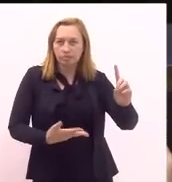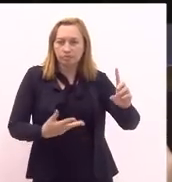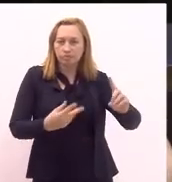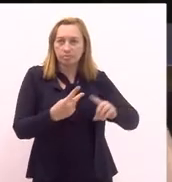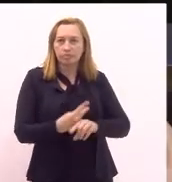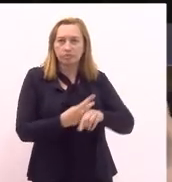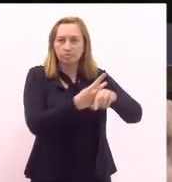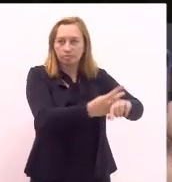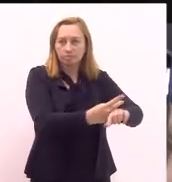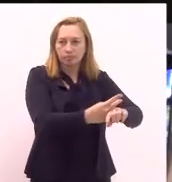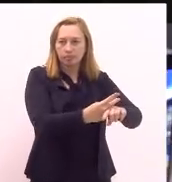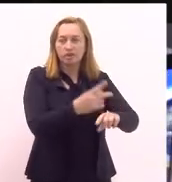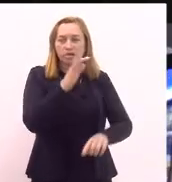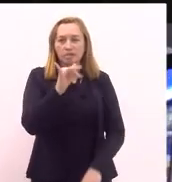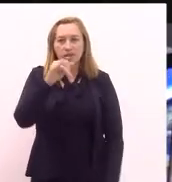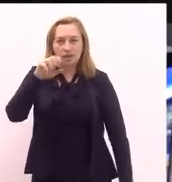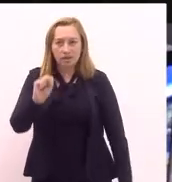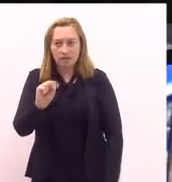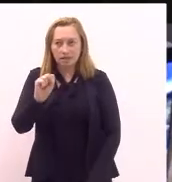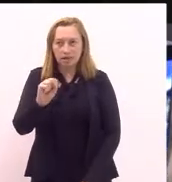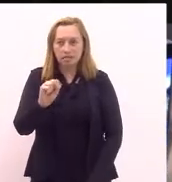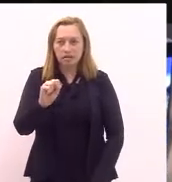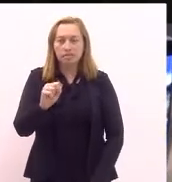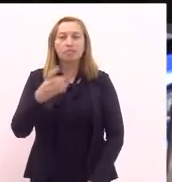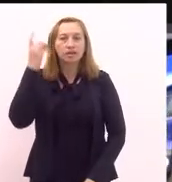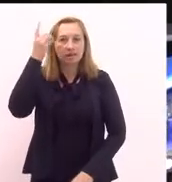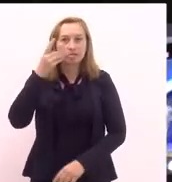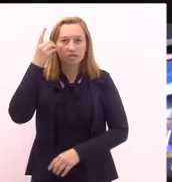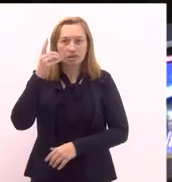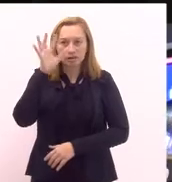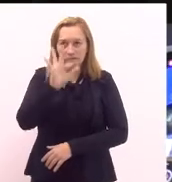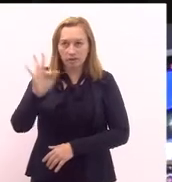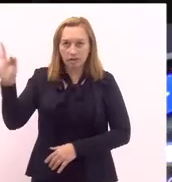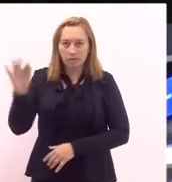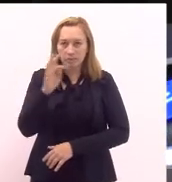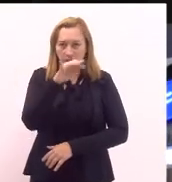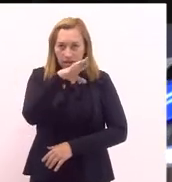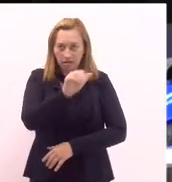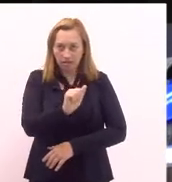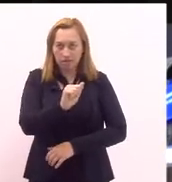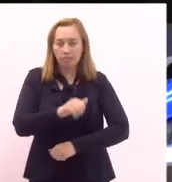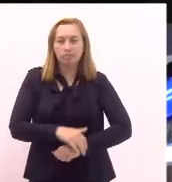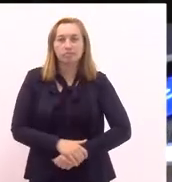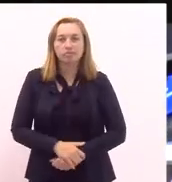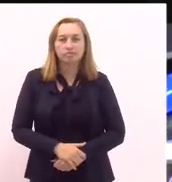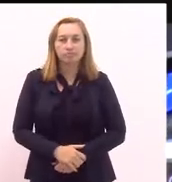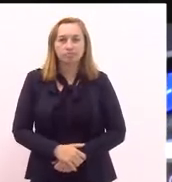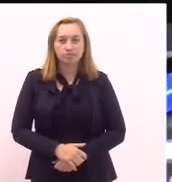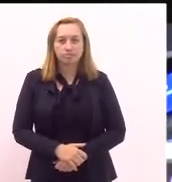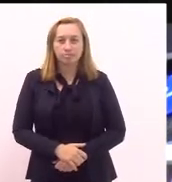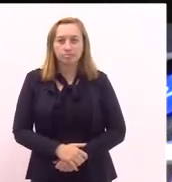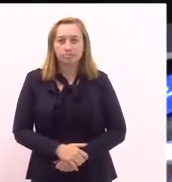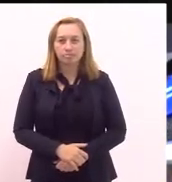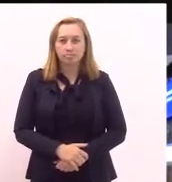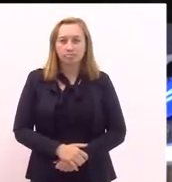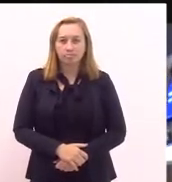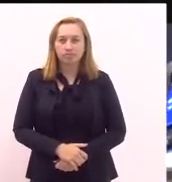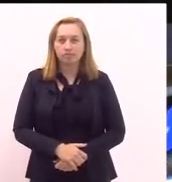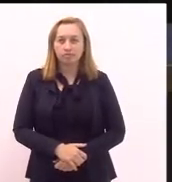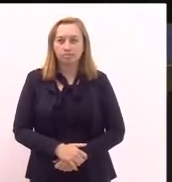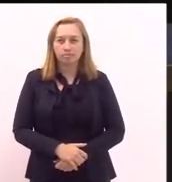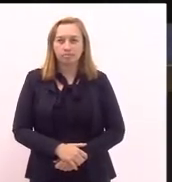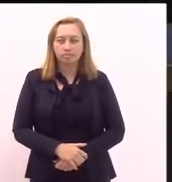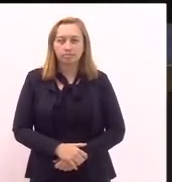do diploma Abdias Nascimento Para deputada Federal Benedita da Silva É solicito